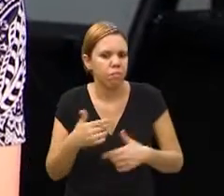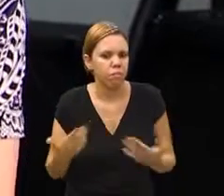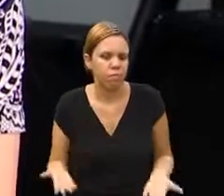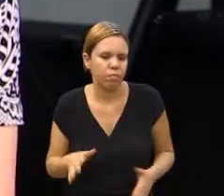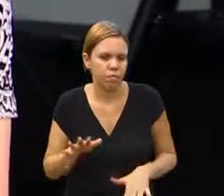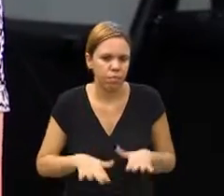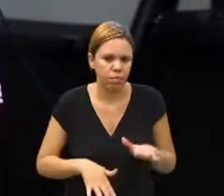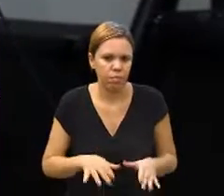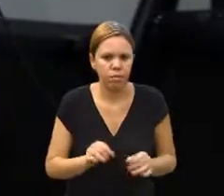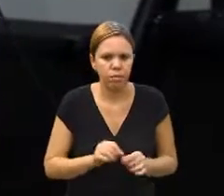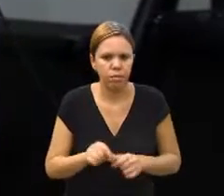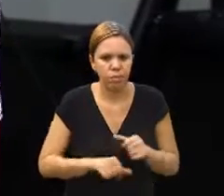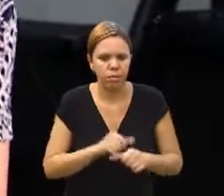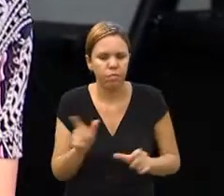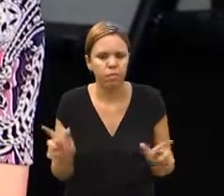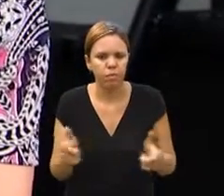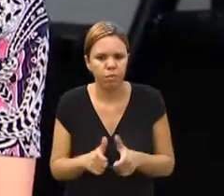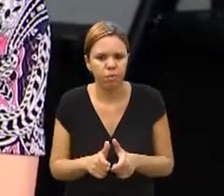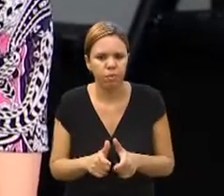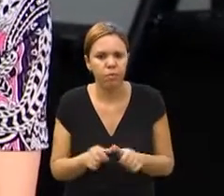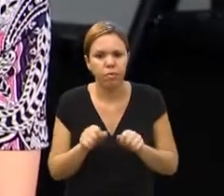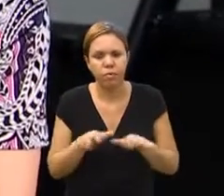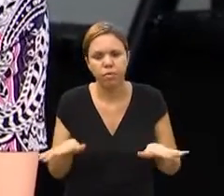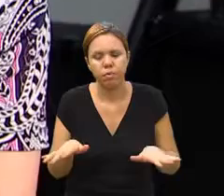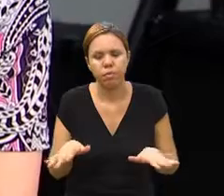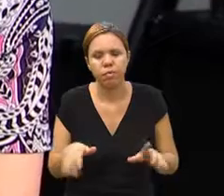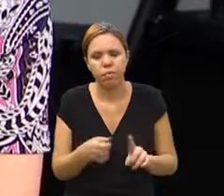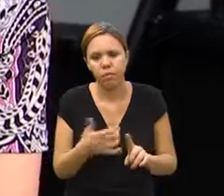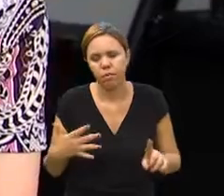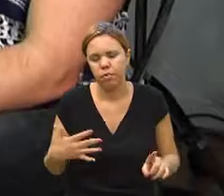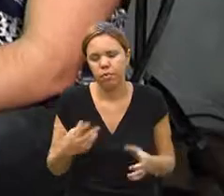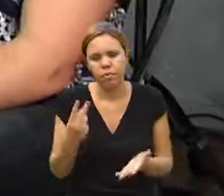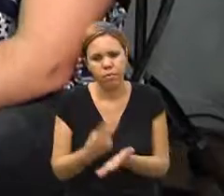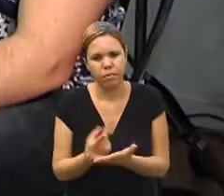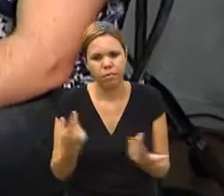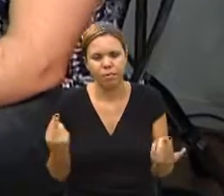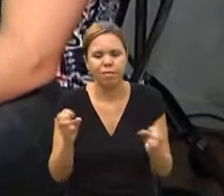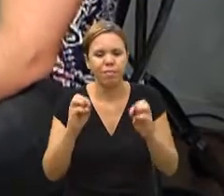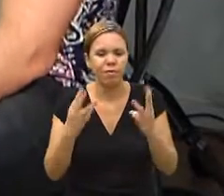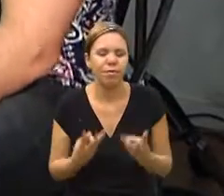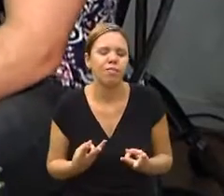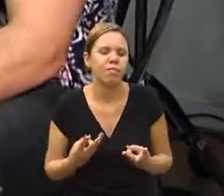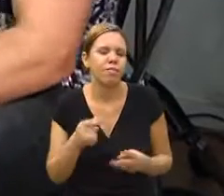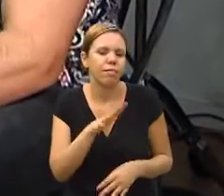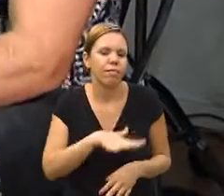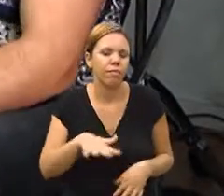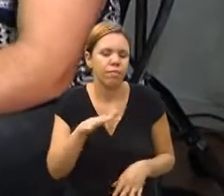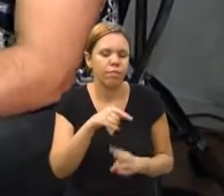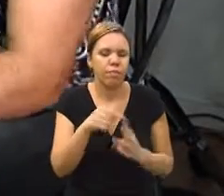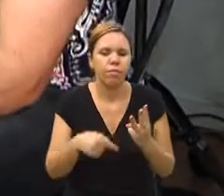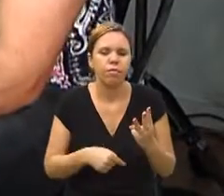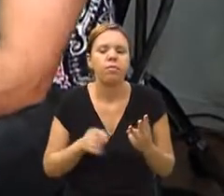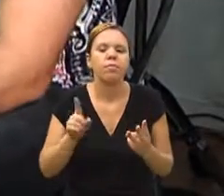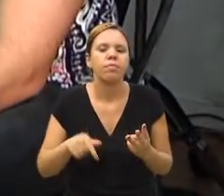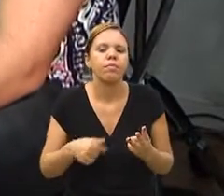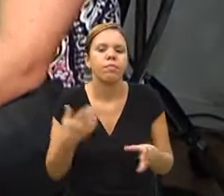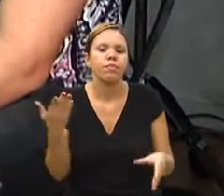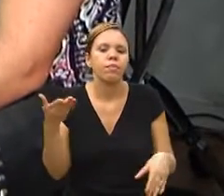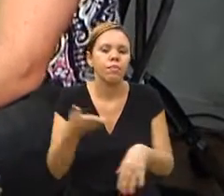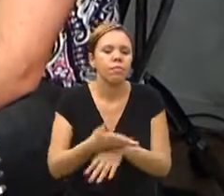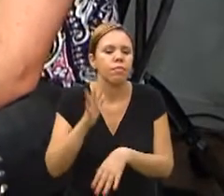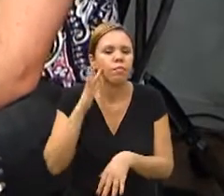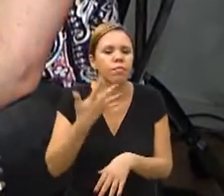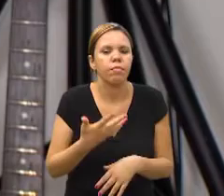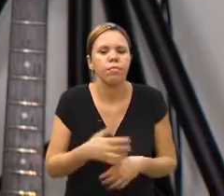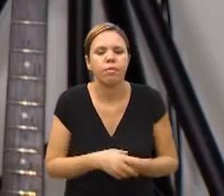Às vezes eu faço uma versão reduzida ou uma versão expandida desse mesmo show, mas geralmente o trio é o que entra para resolver